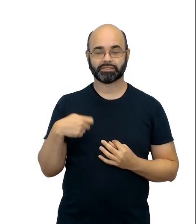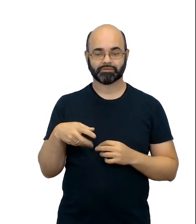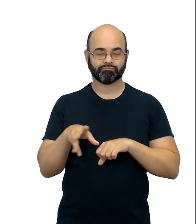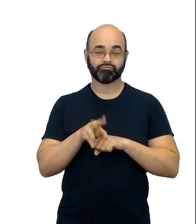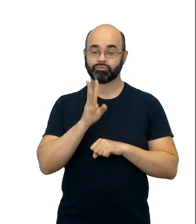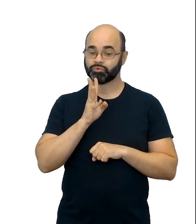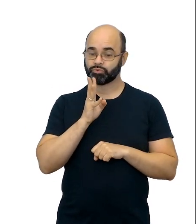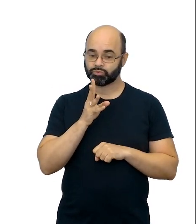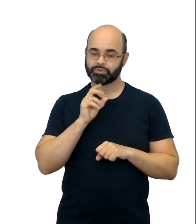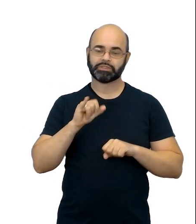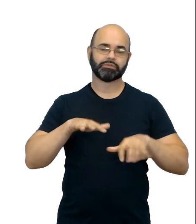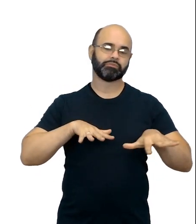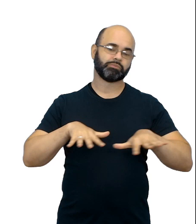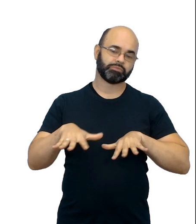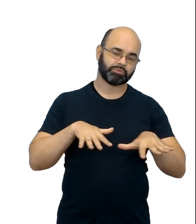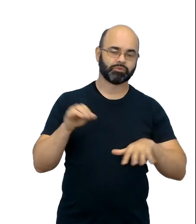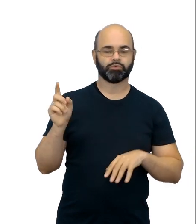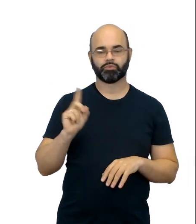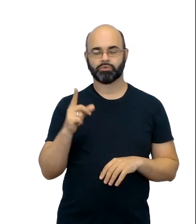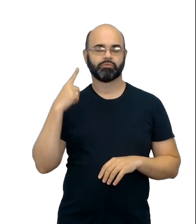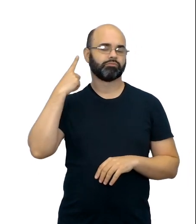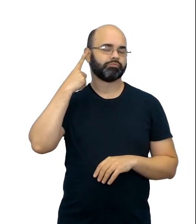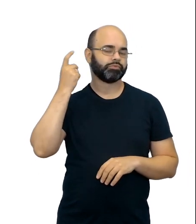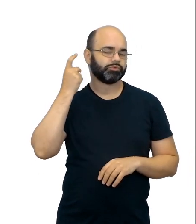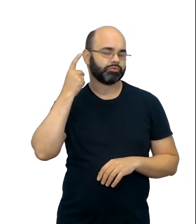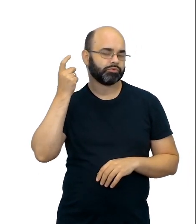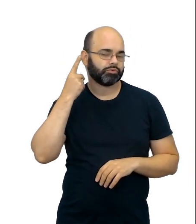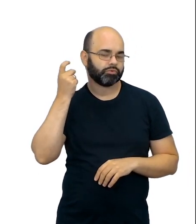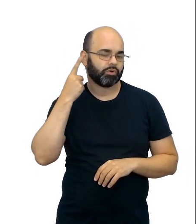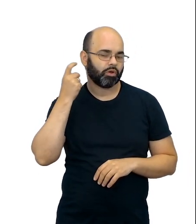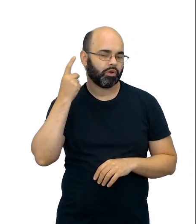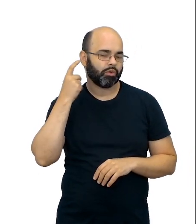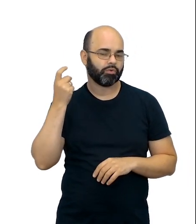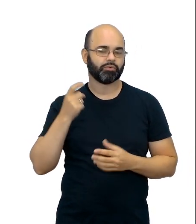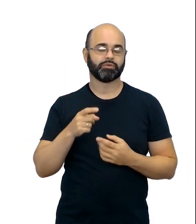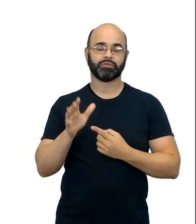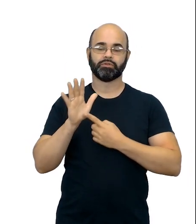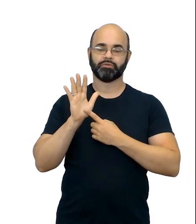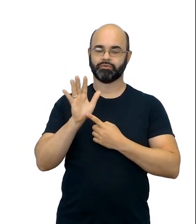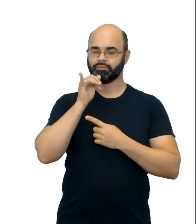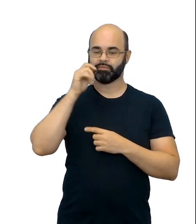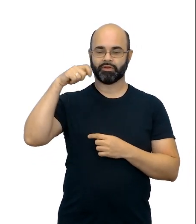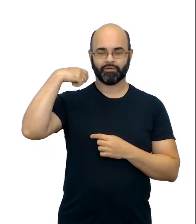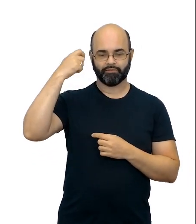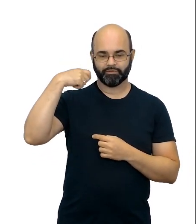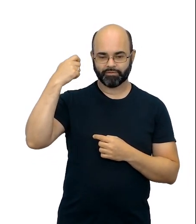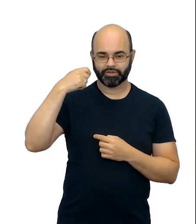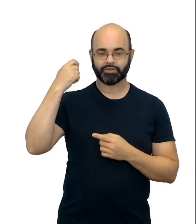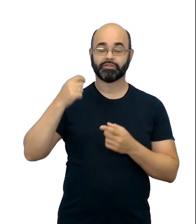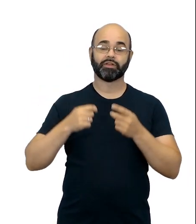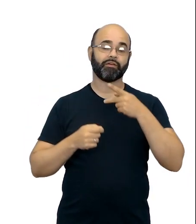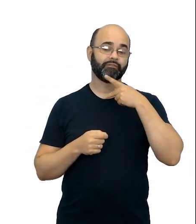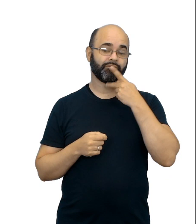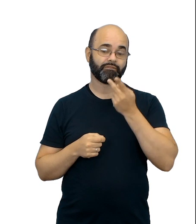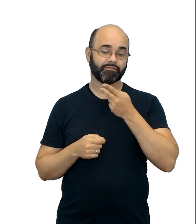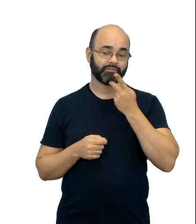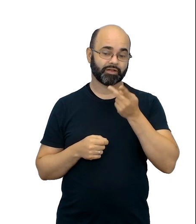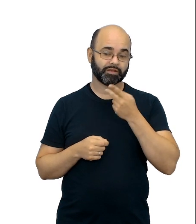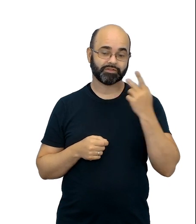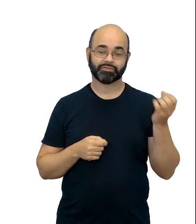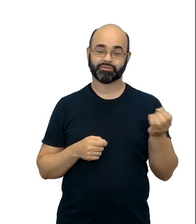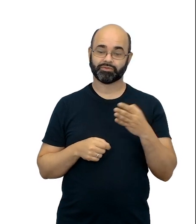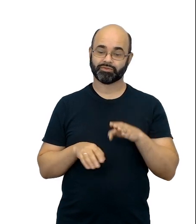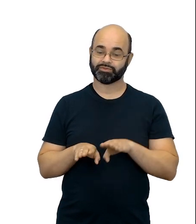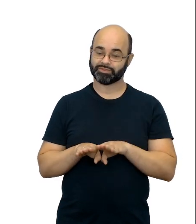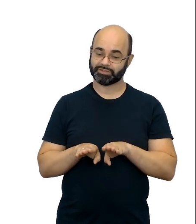ou não, dos sons, né, relativos à questão das apresentações de vídeos, das falas novas que aparecem,